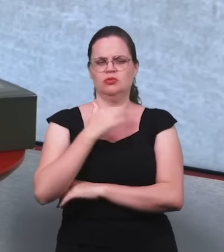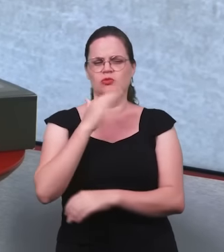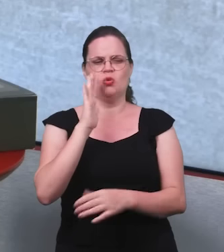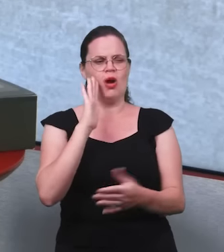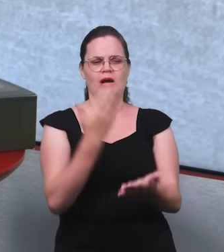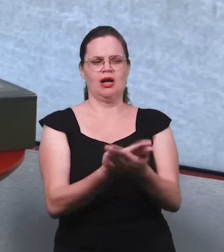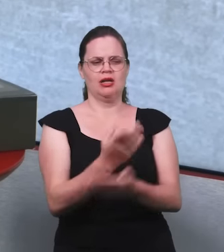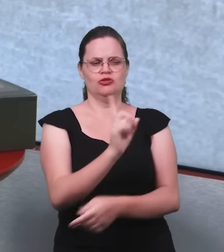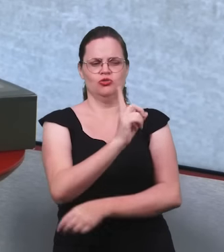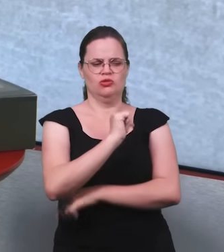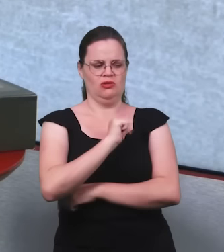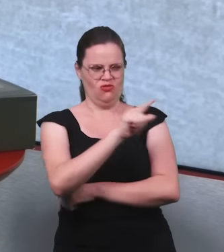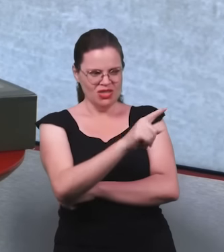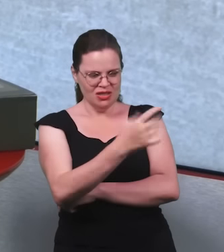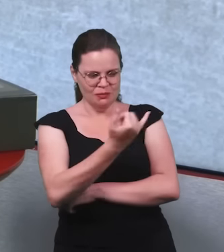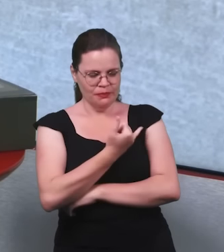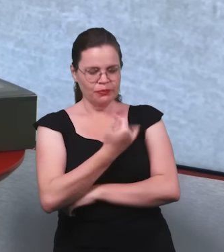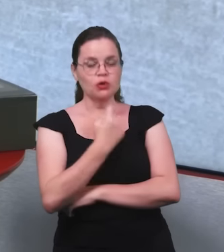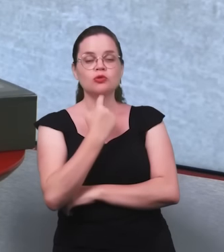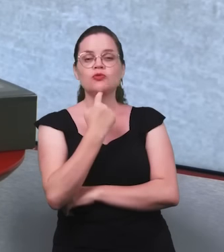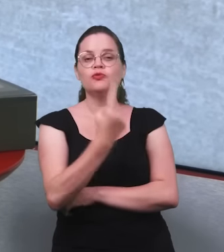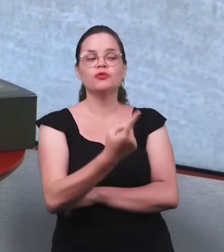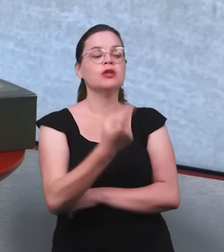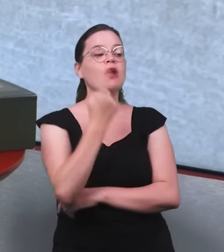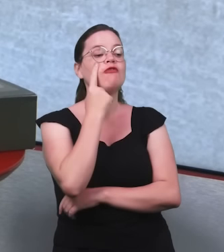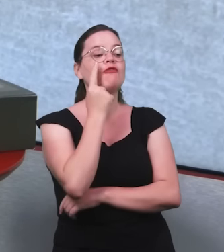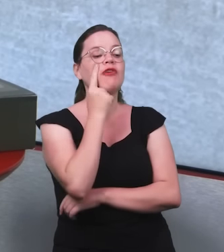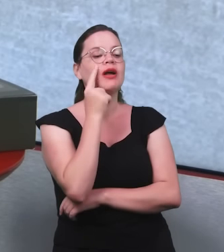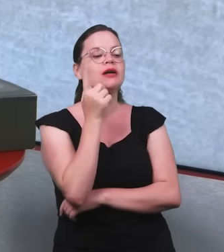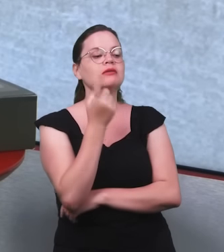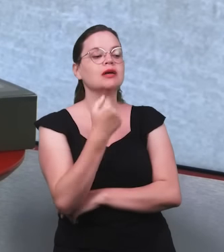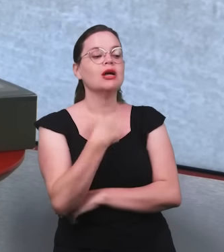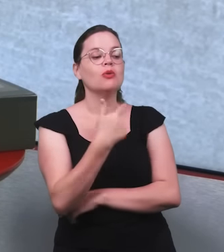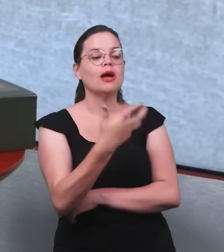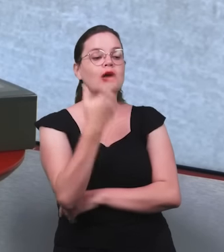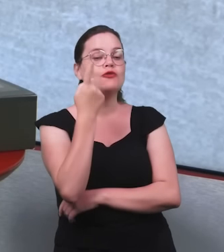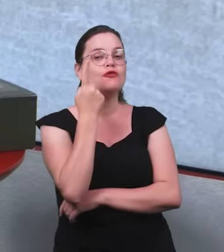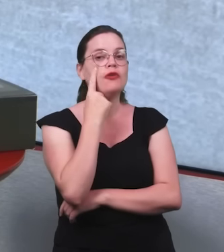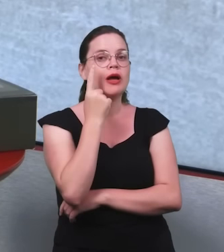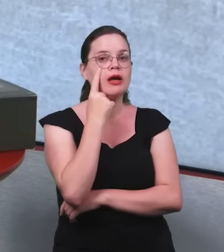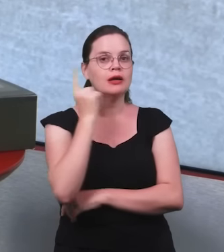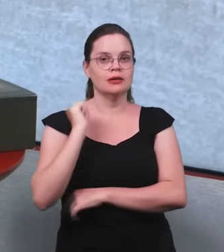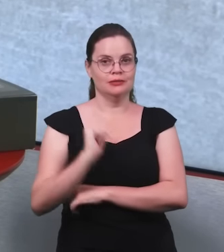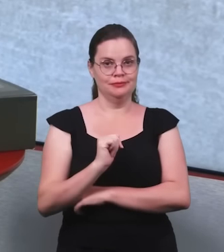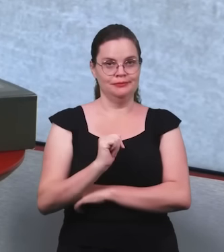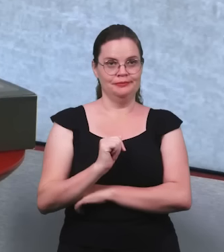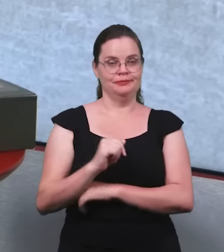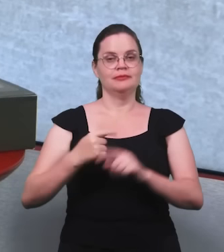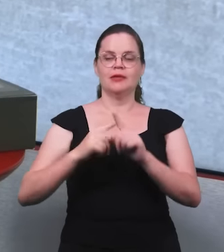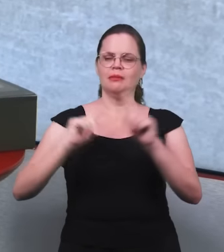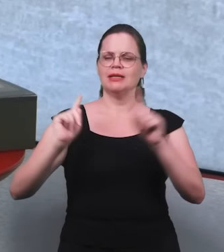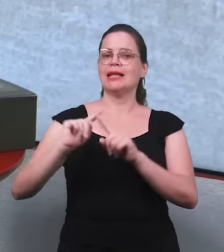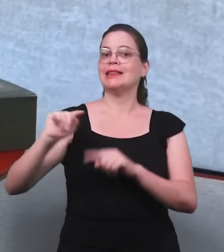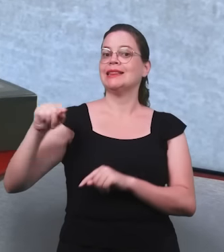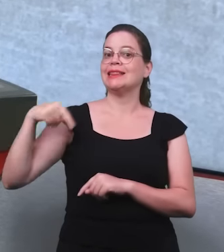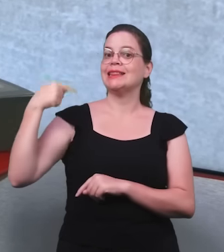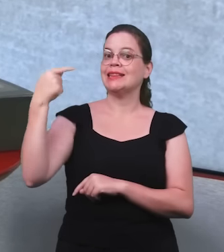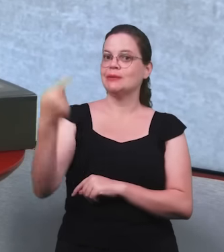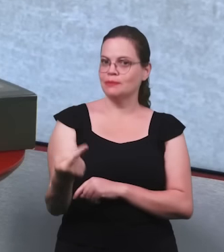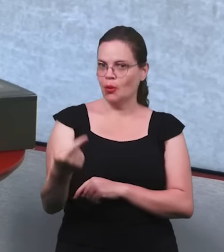falaram a respeito daquele culto do qual eles participaram presencialmente. Mas somente agora, mais tarde, no